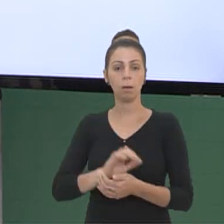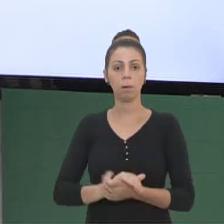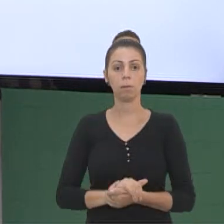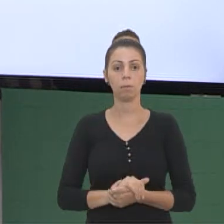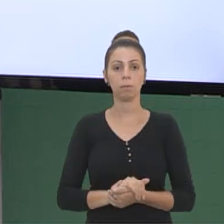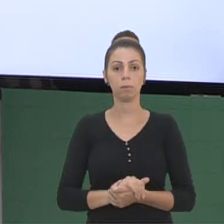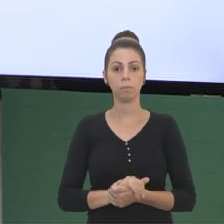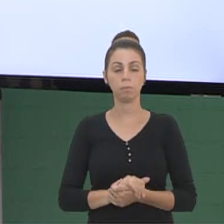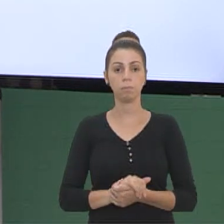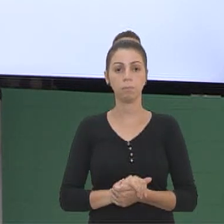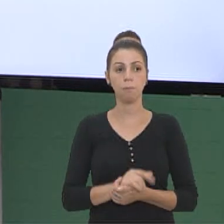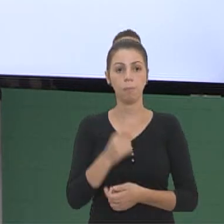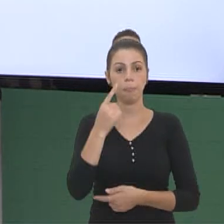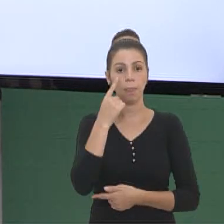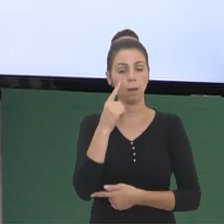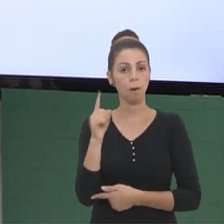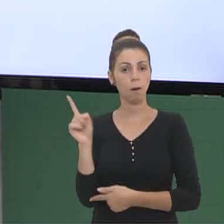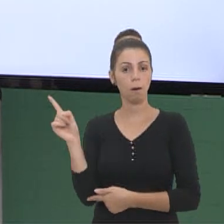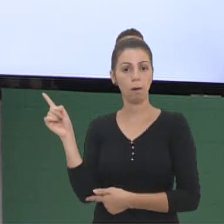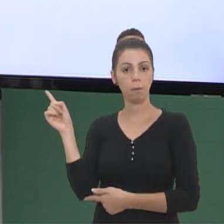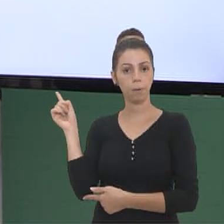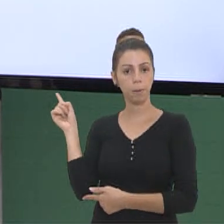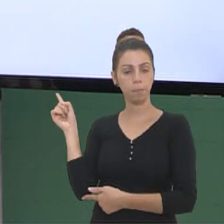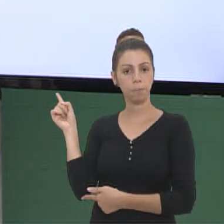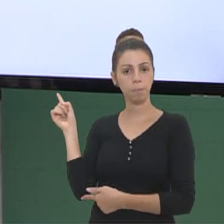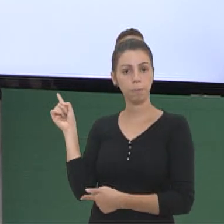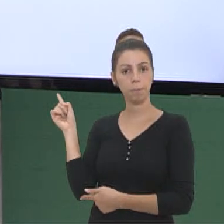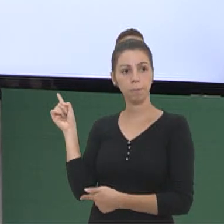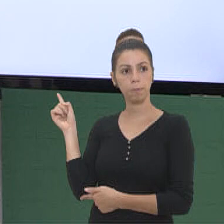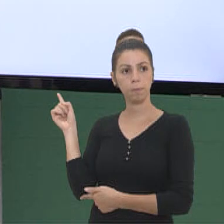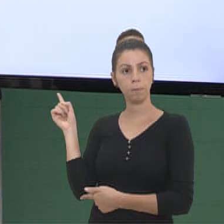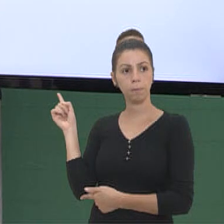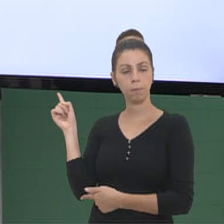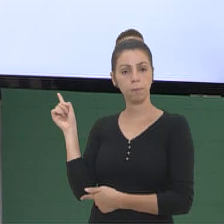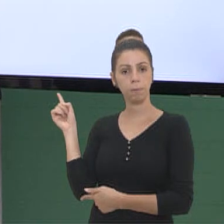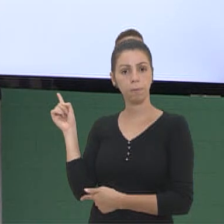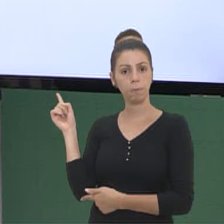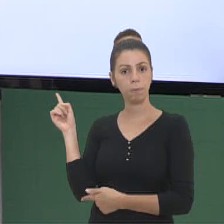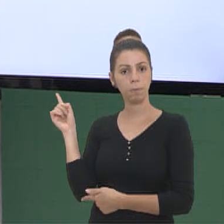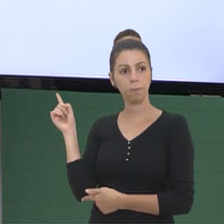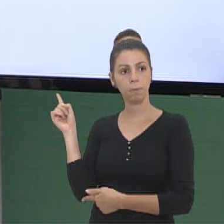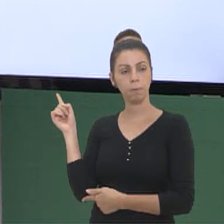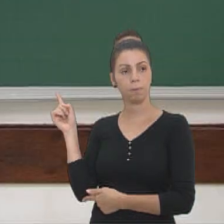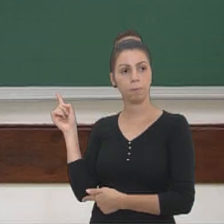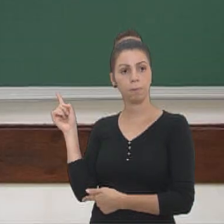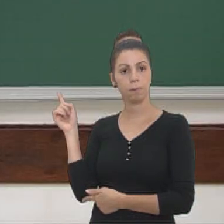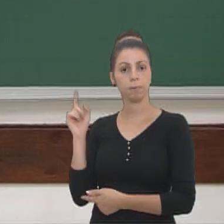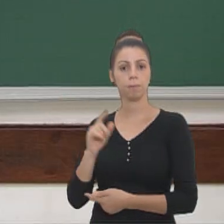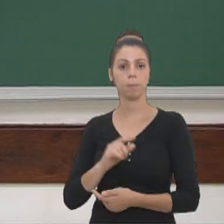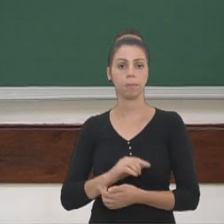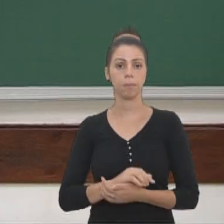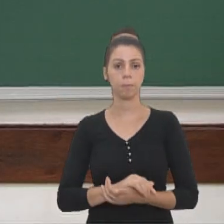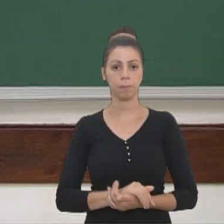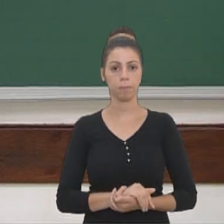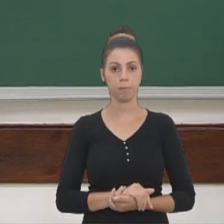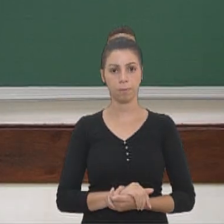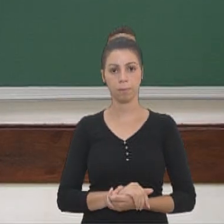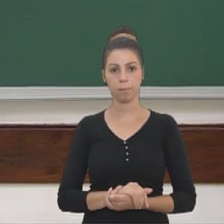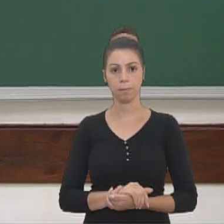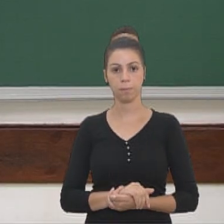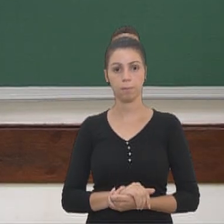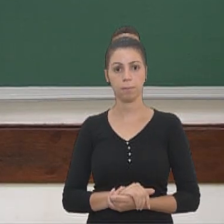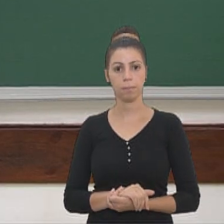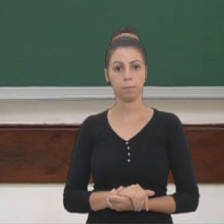Primeira pessoa do plural, nosotros, nosotras, nos. Segunda, vosotros, vosotras, os.